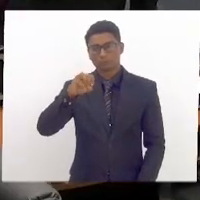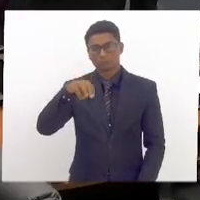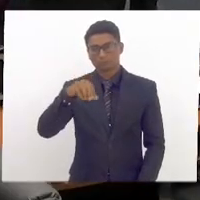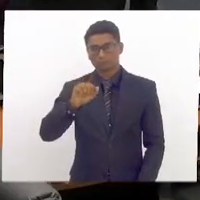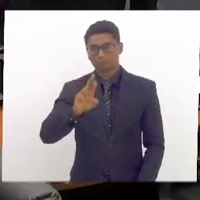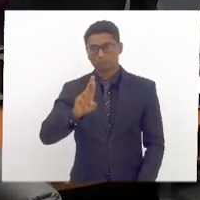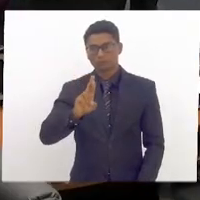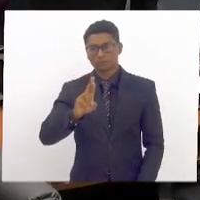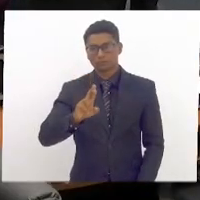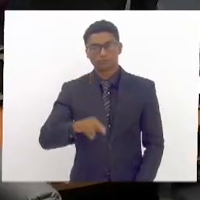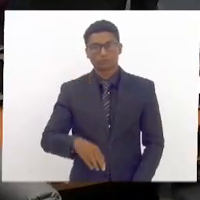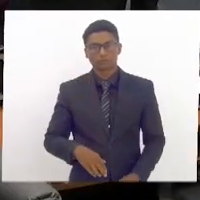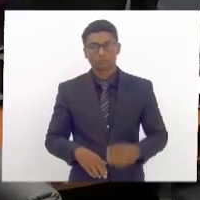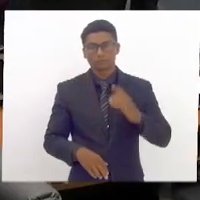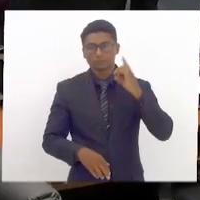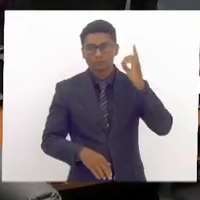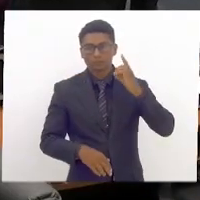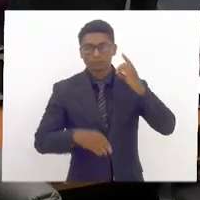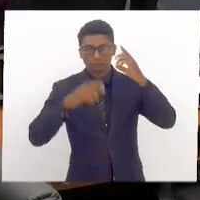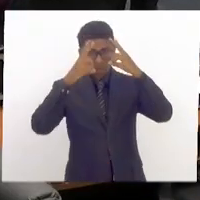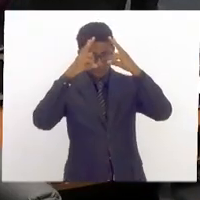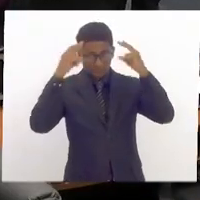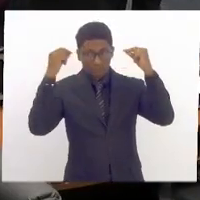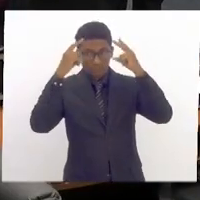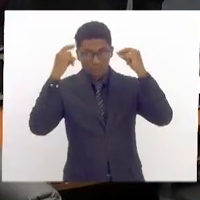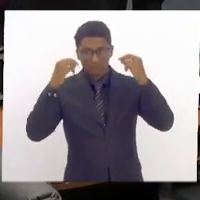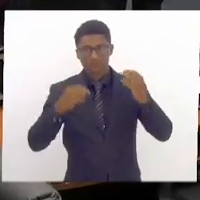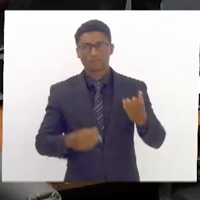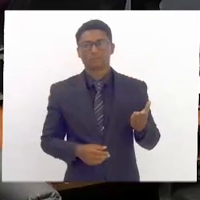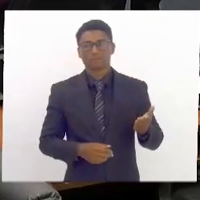Deputada enfermeira Rejane, perdão, deputada enfermeira Rejane.